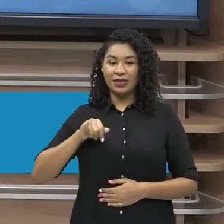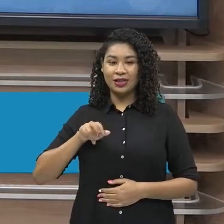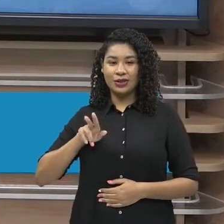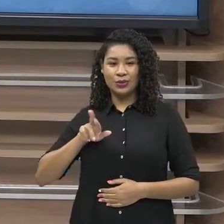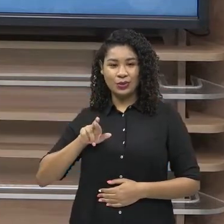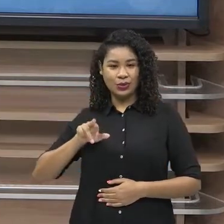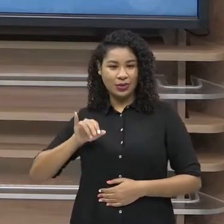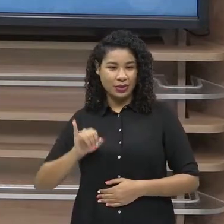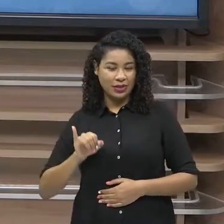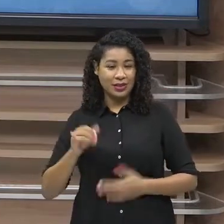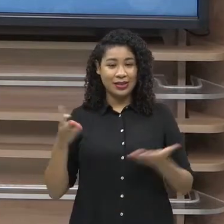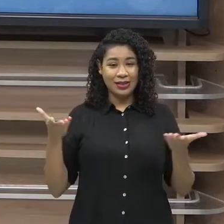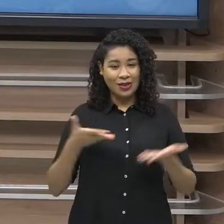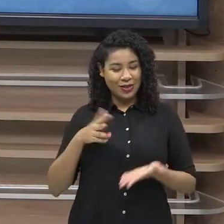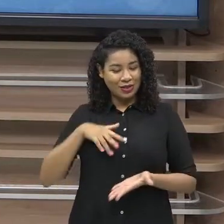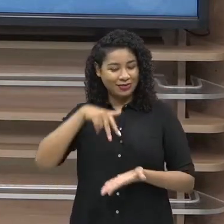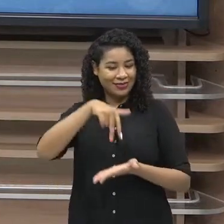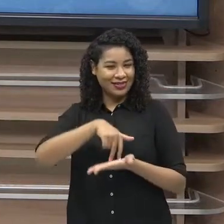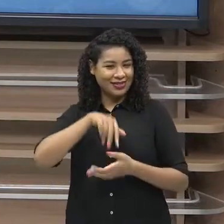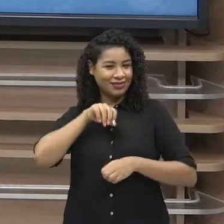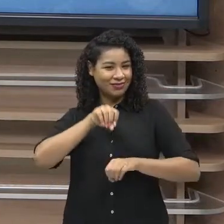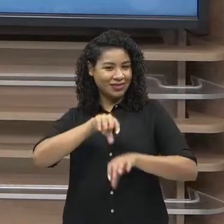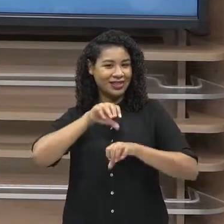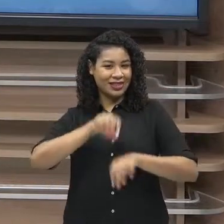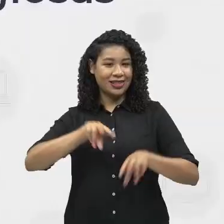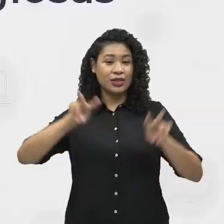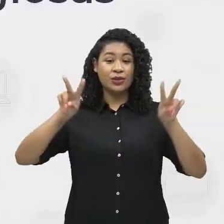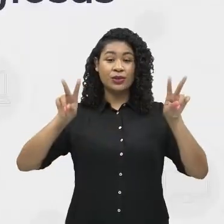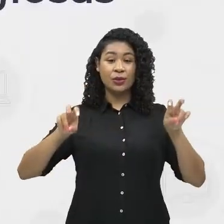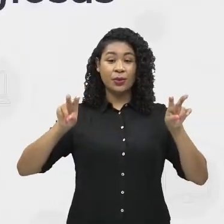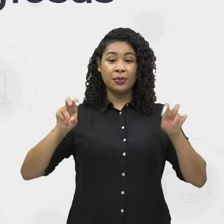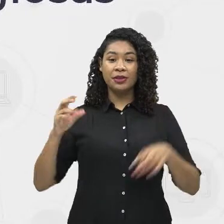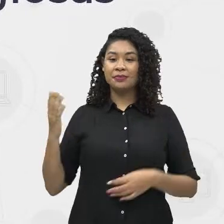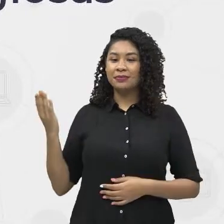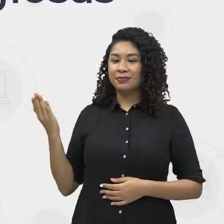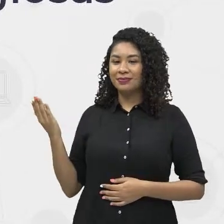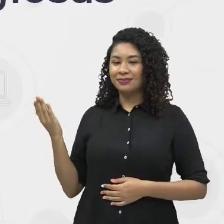vou te acompanhar ao longo desta aula com o seguinte tema: